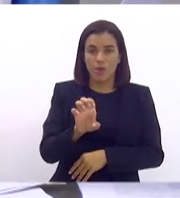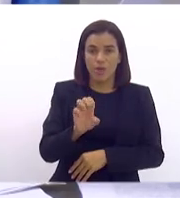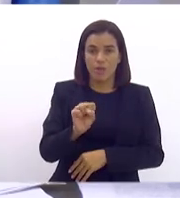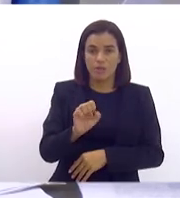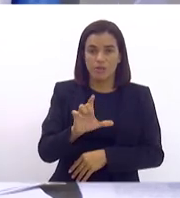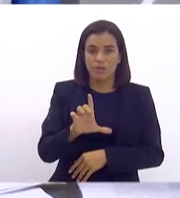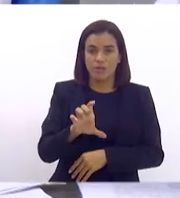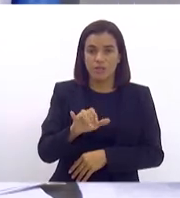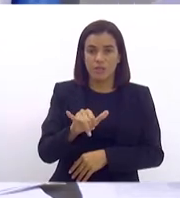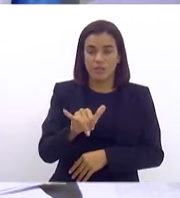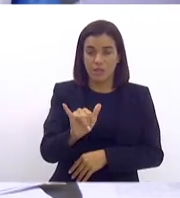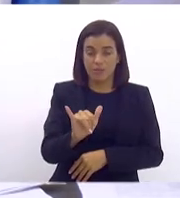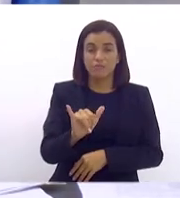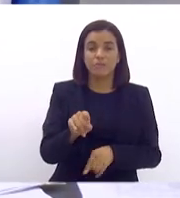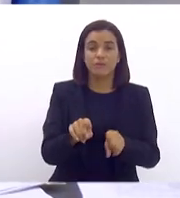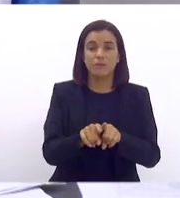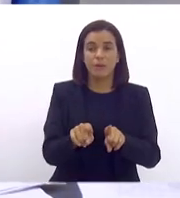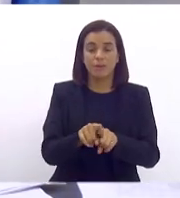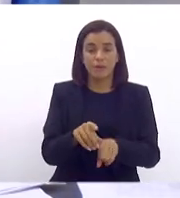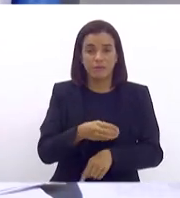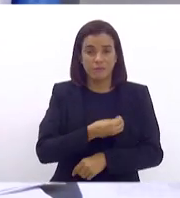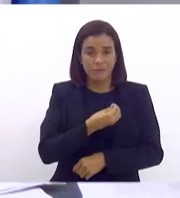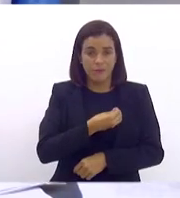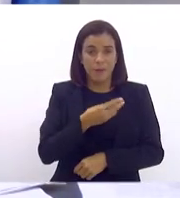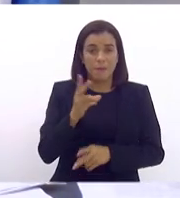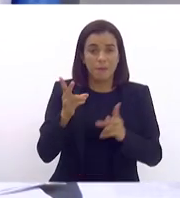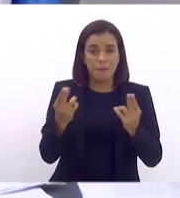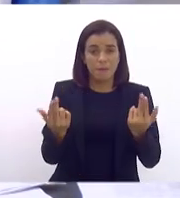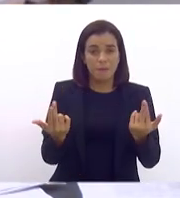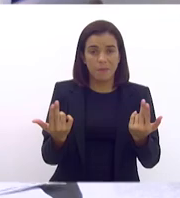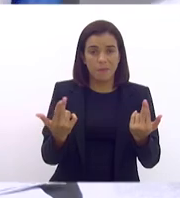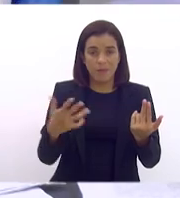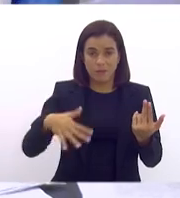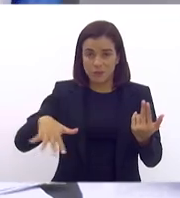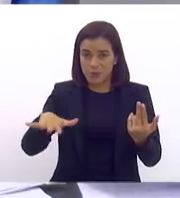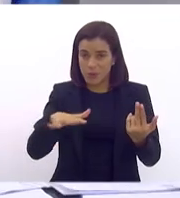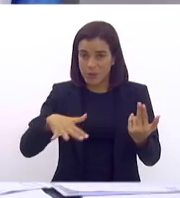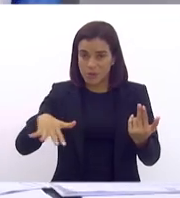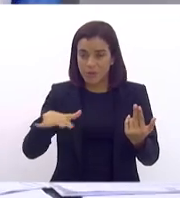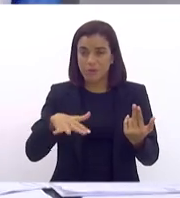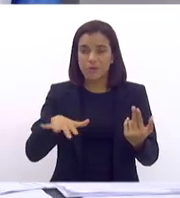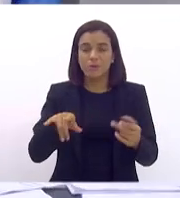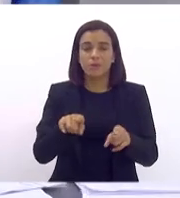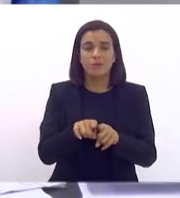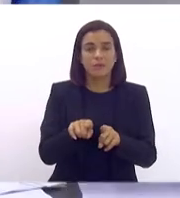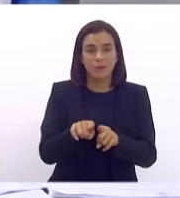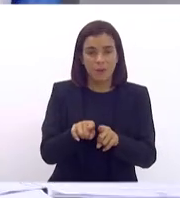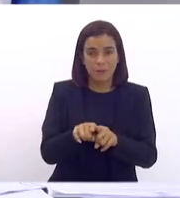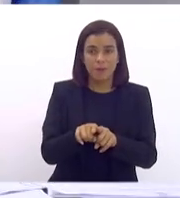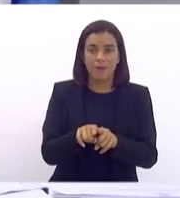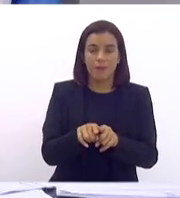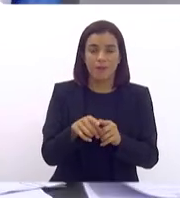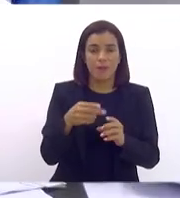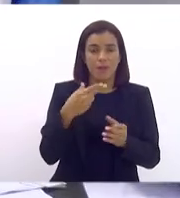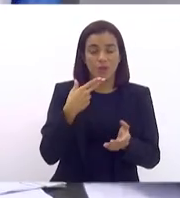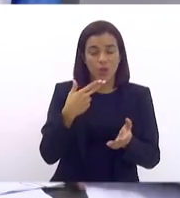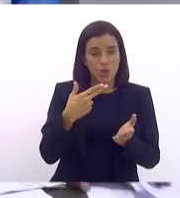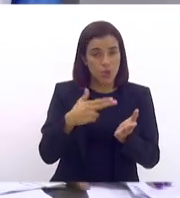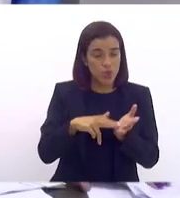Moreira, que também se encontra na mesma situação e também chegou documentações a esta